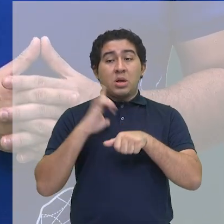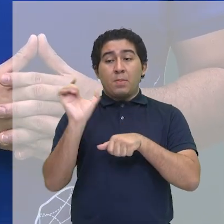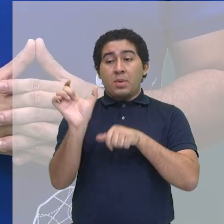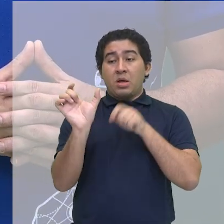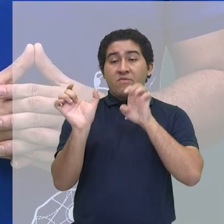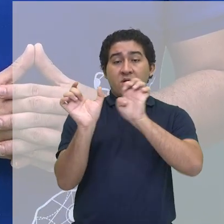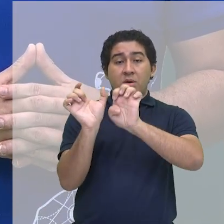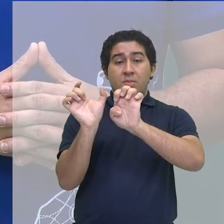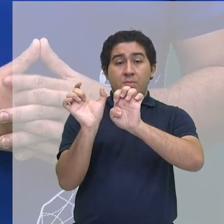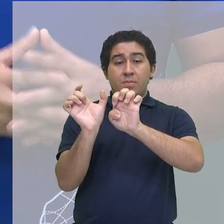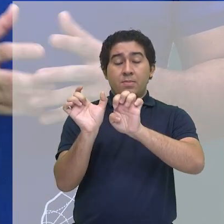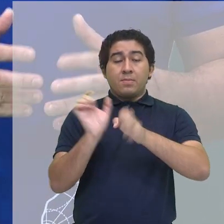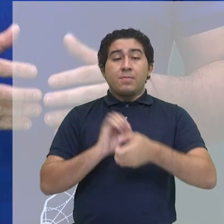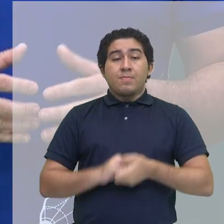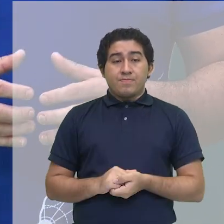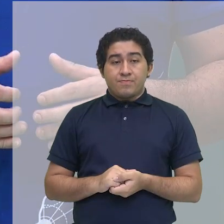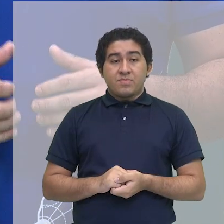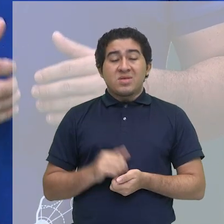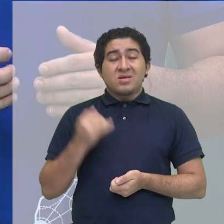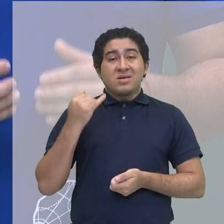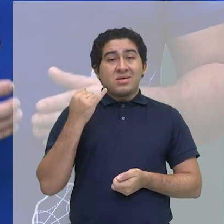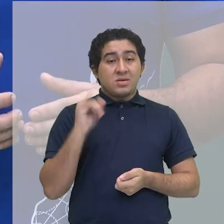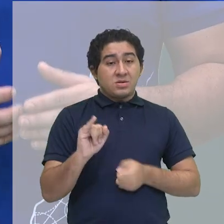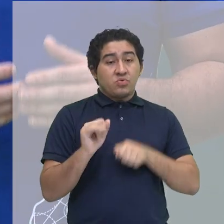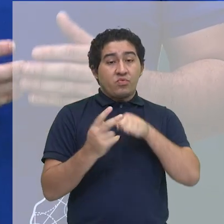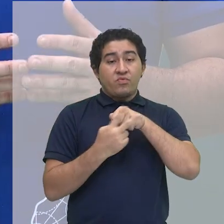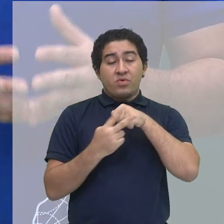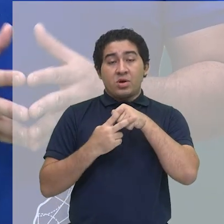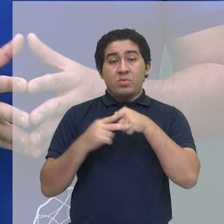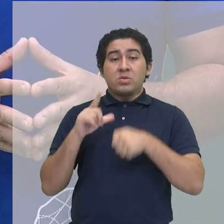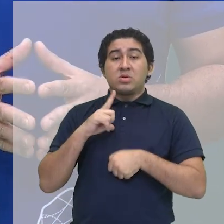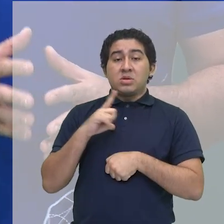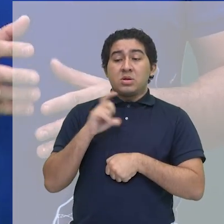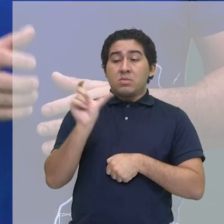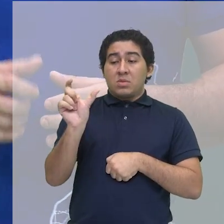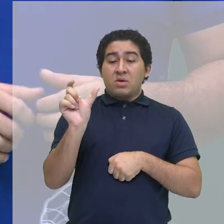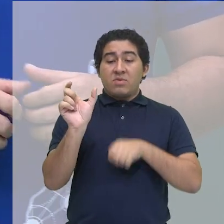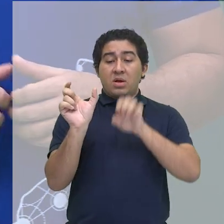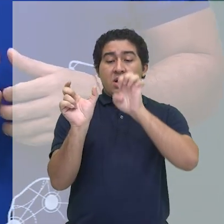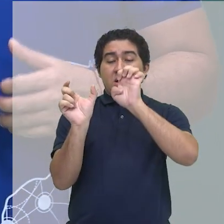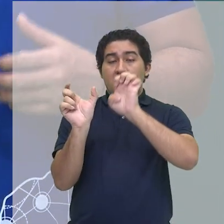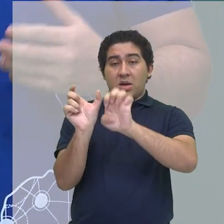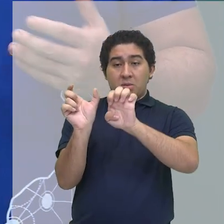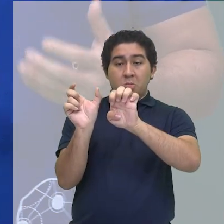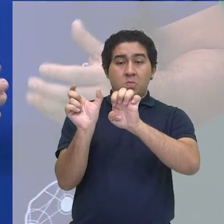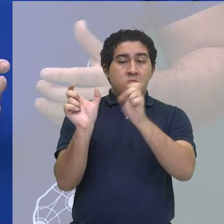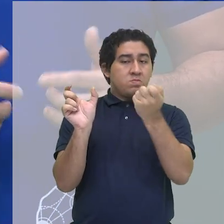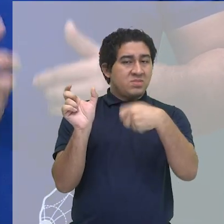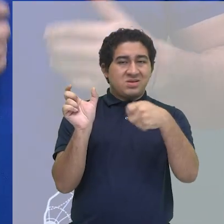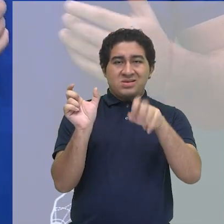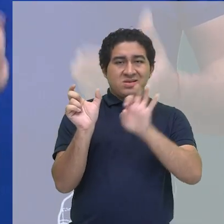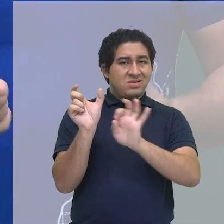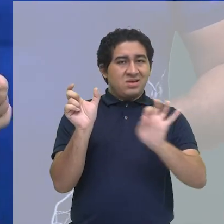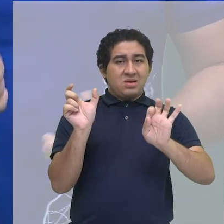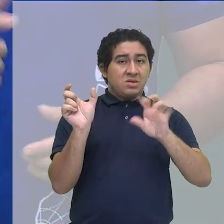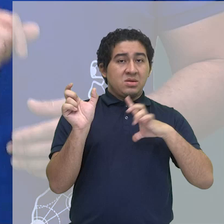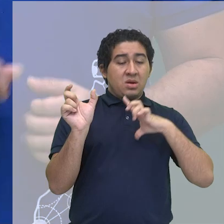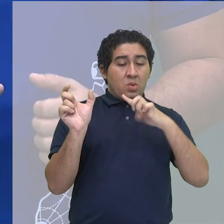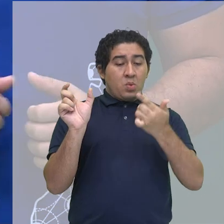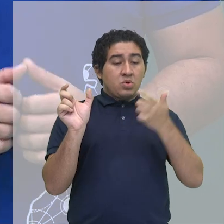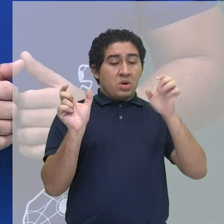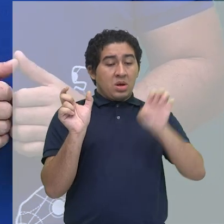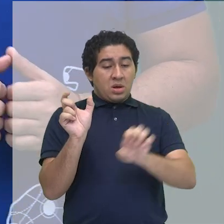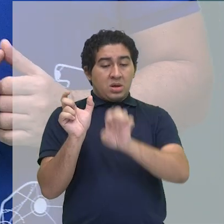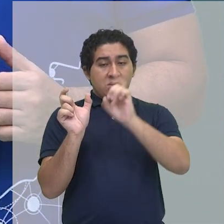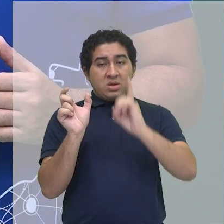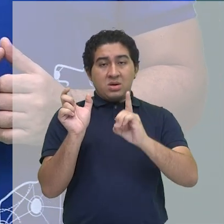em E. Se o verbo terminar em E, eu não preciso colocar mais um E para